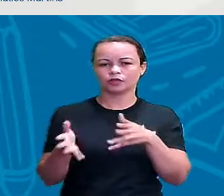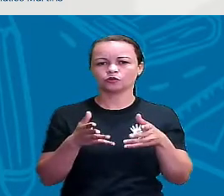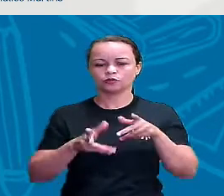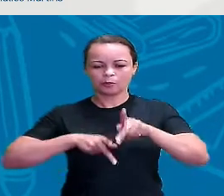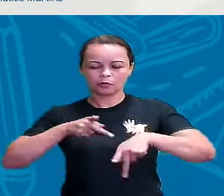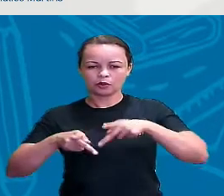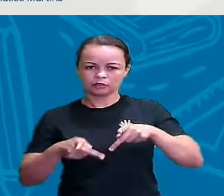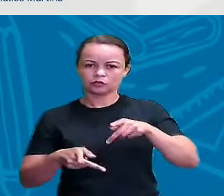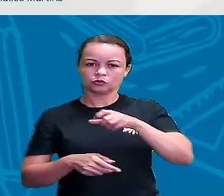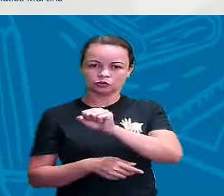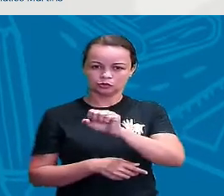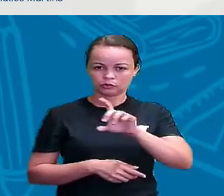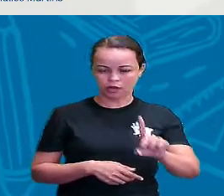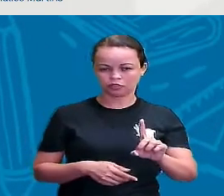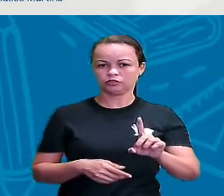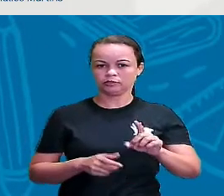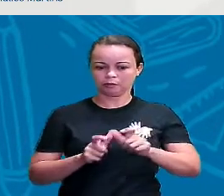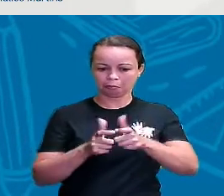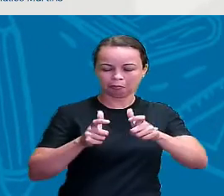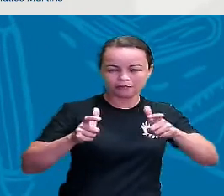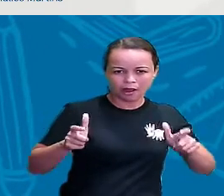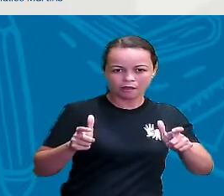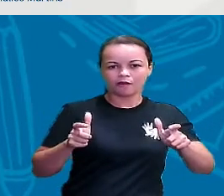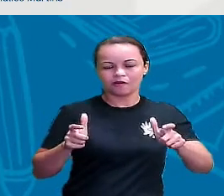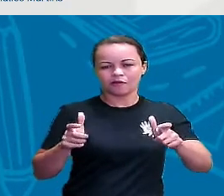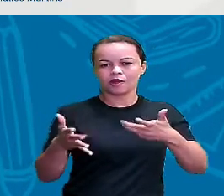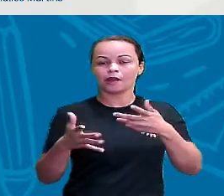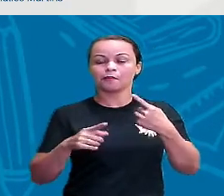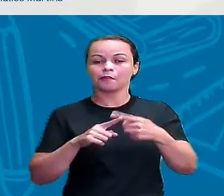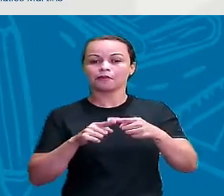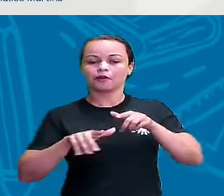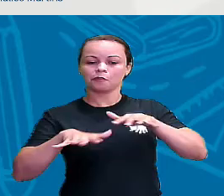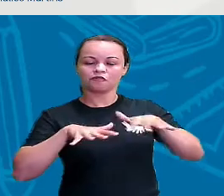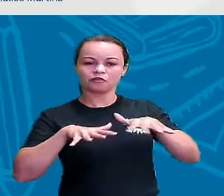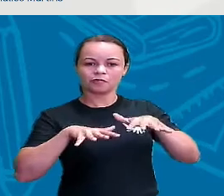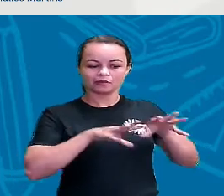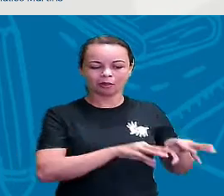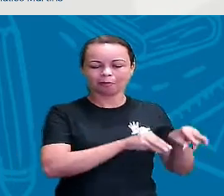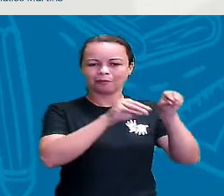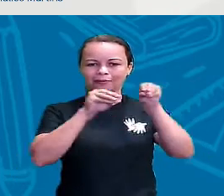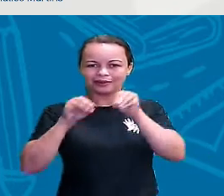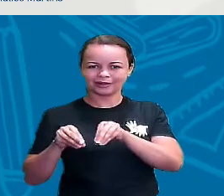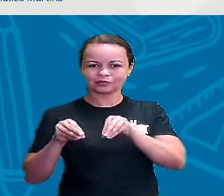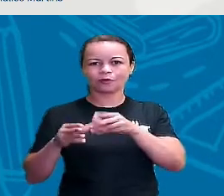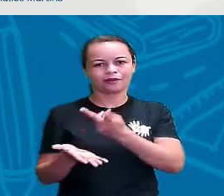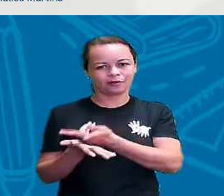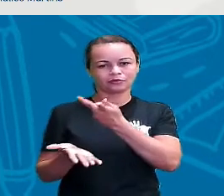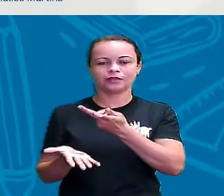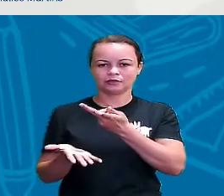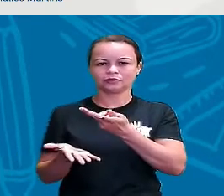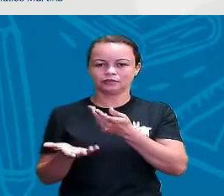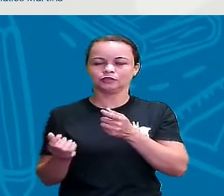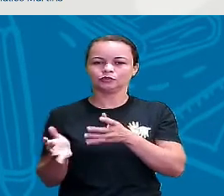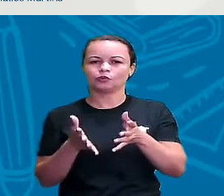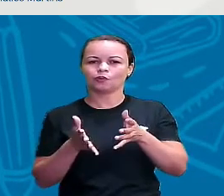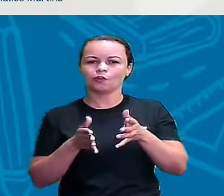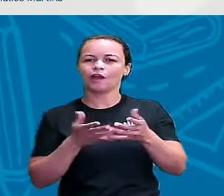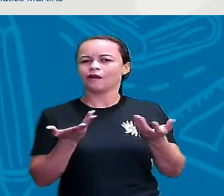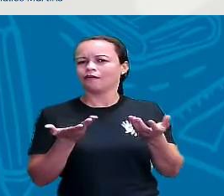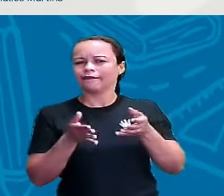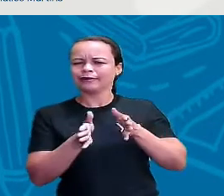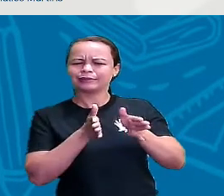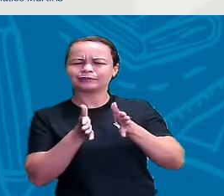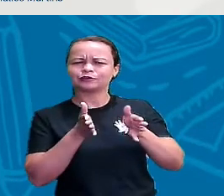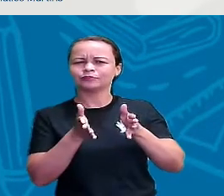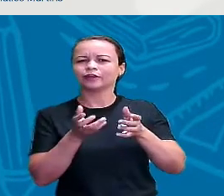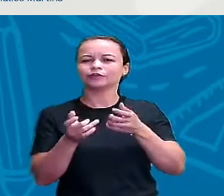do Sudeste ser maior é justamente por causa de um movimento migratório que acontece, né, numa determinada época